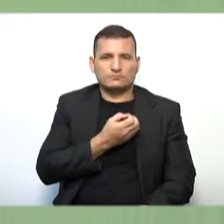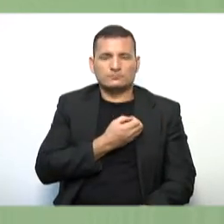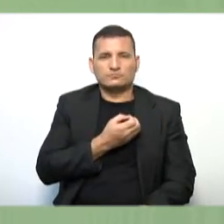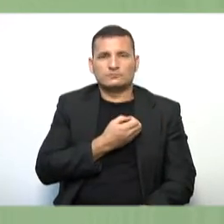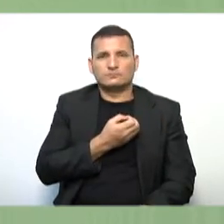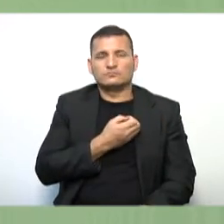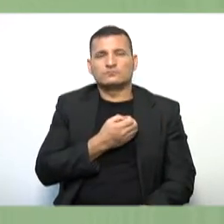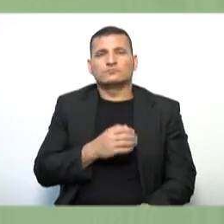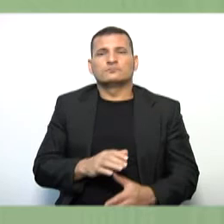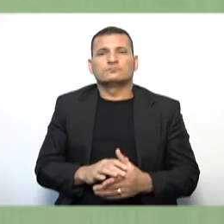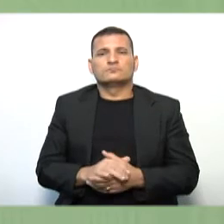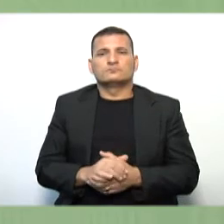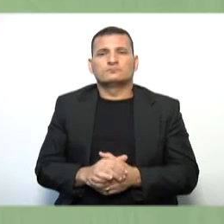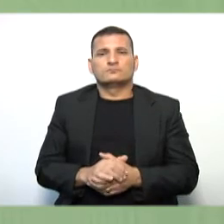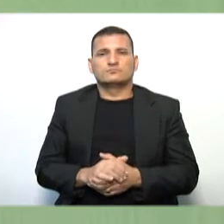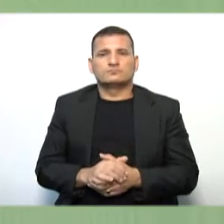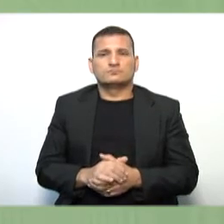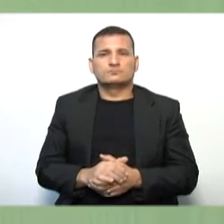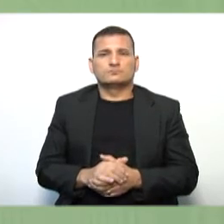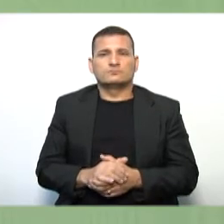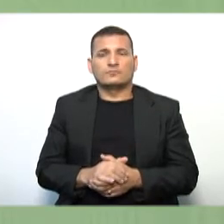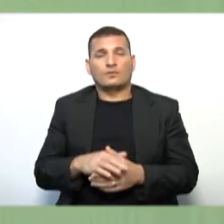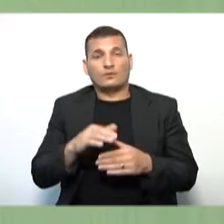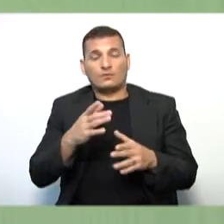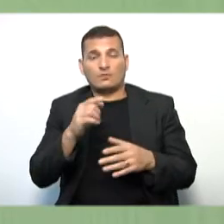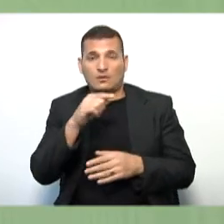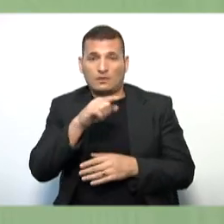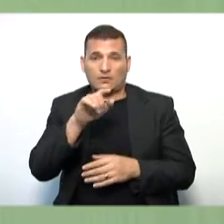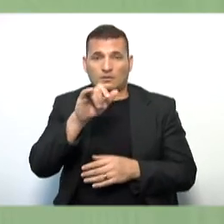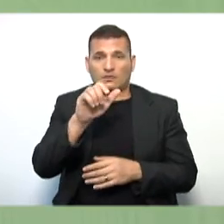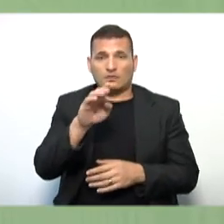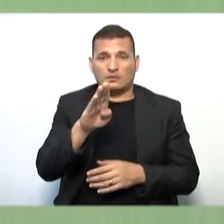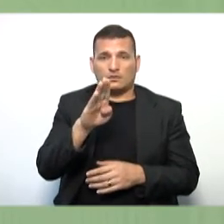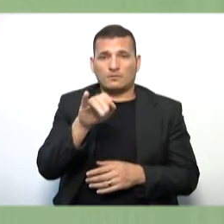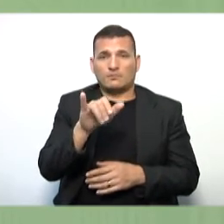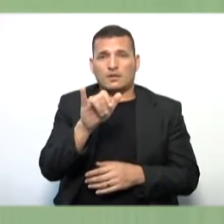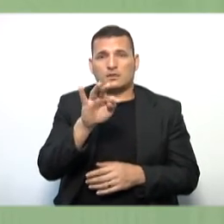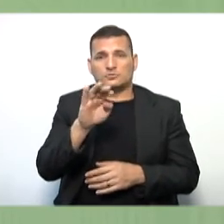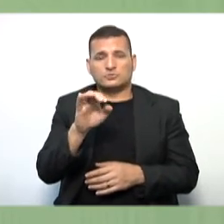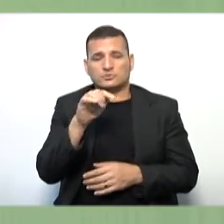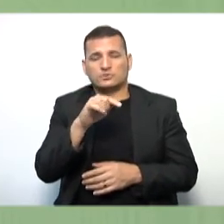né? E ele, por ter 8